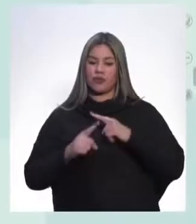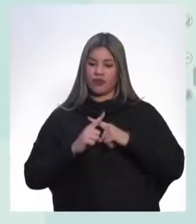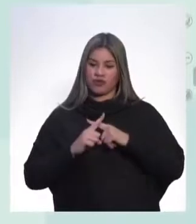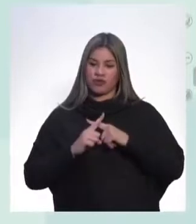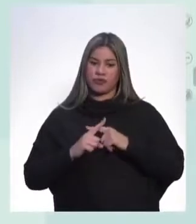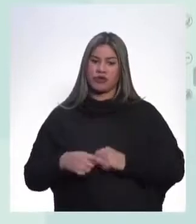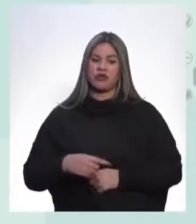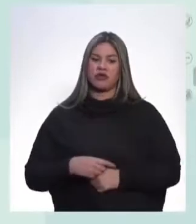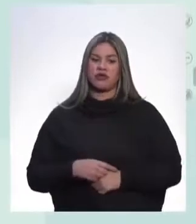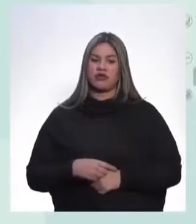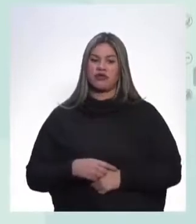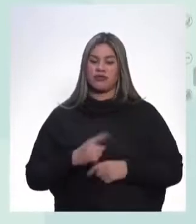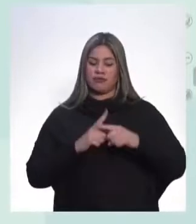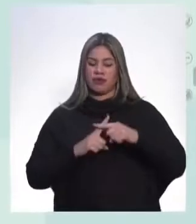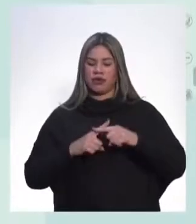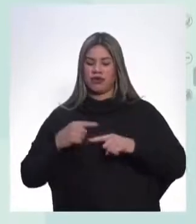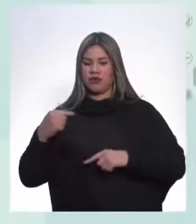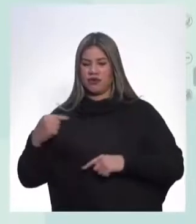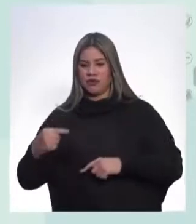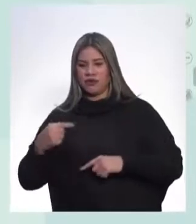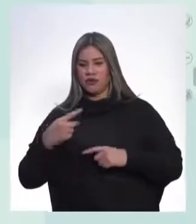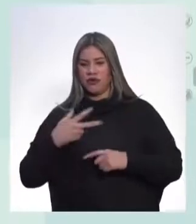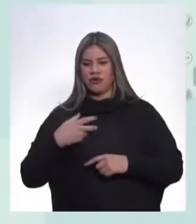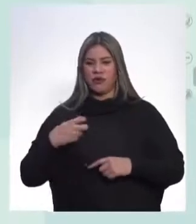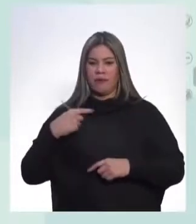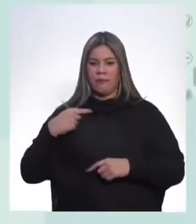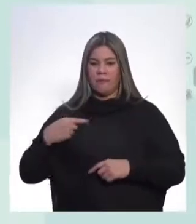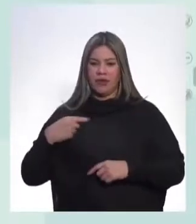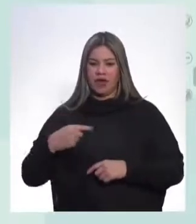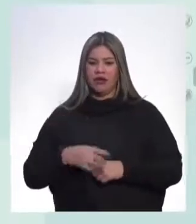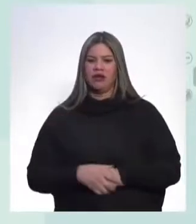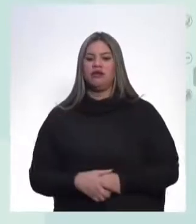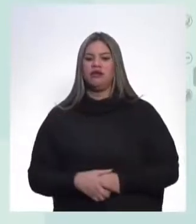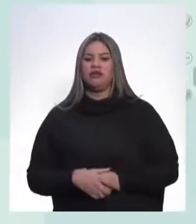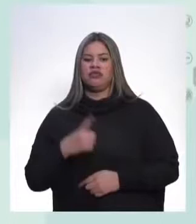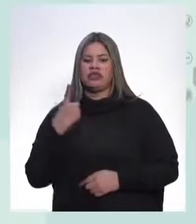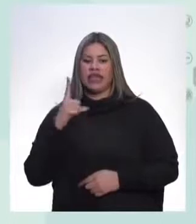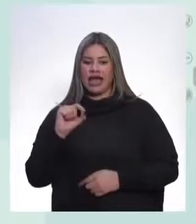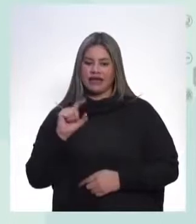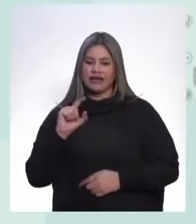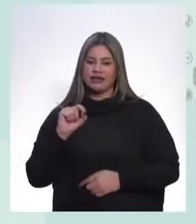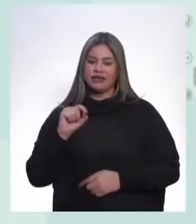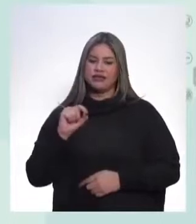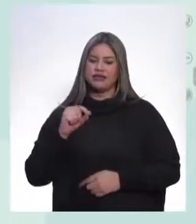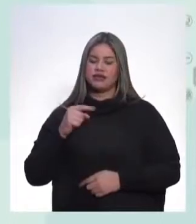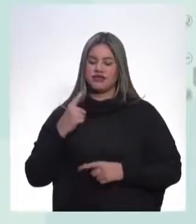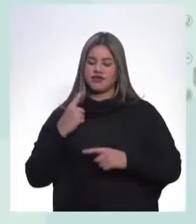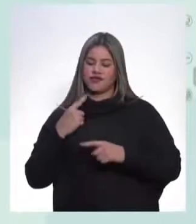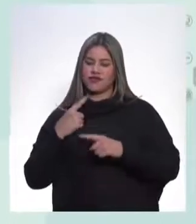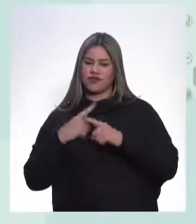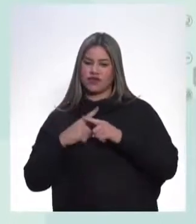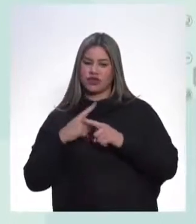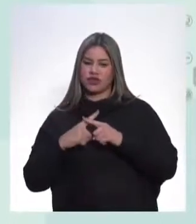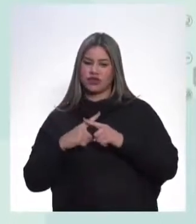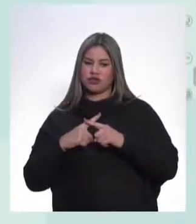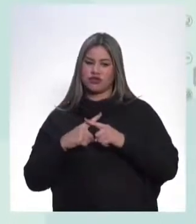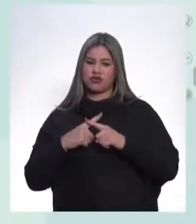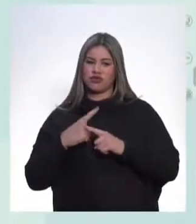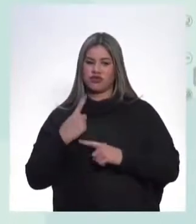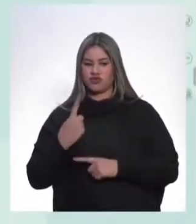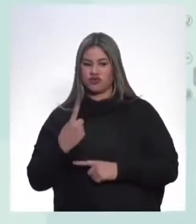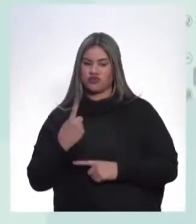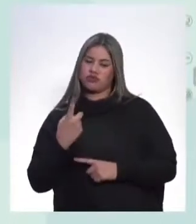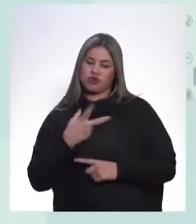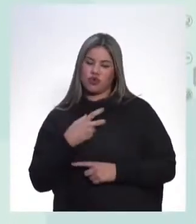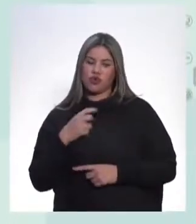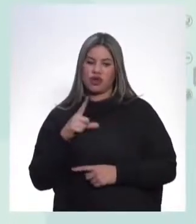com menos, menos. 10 vezes 1, 10, menos y igual